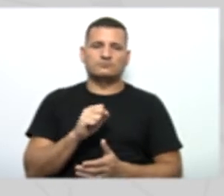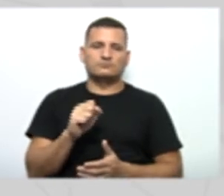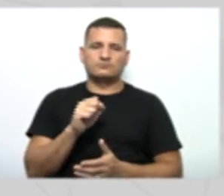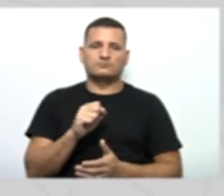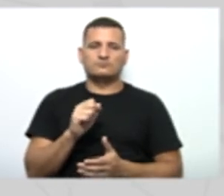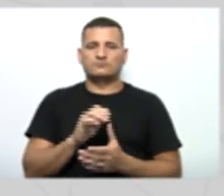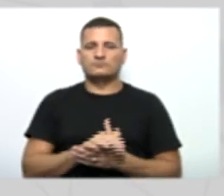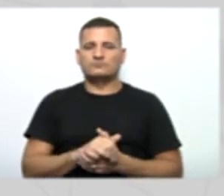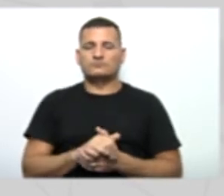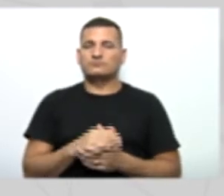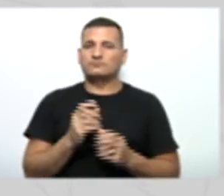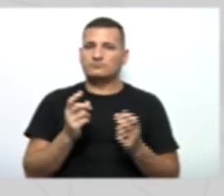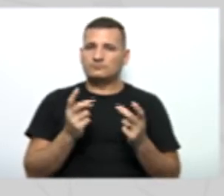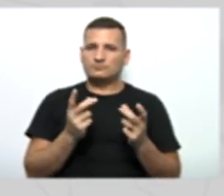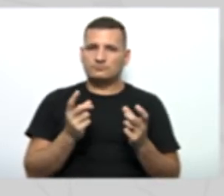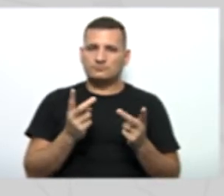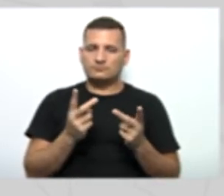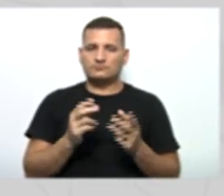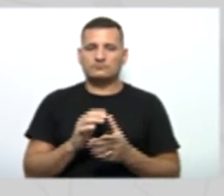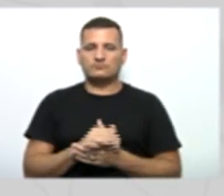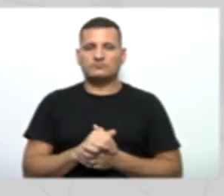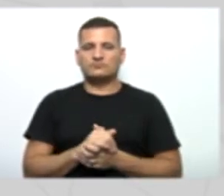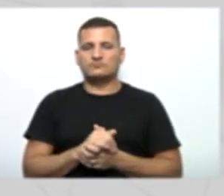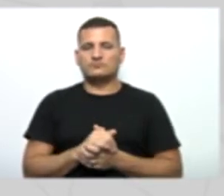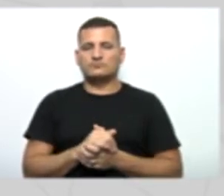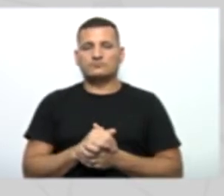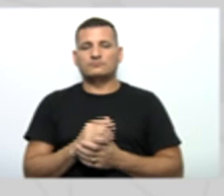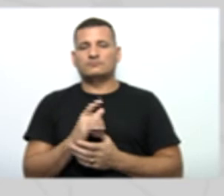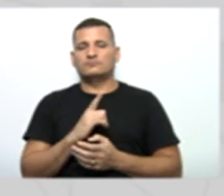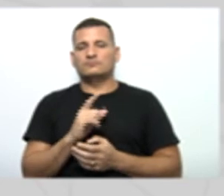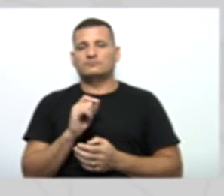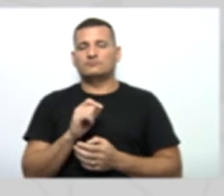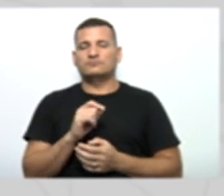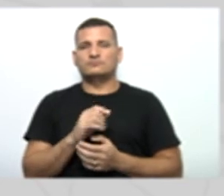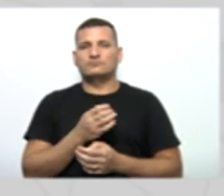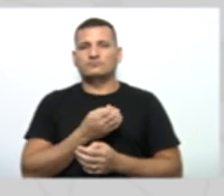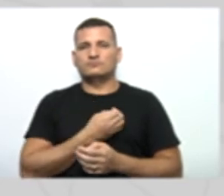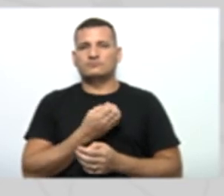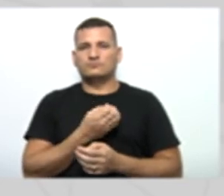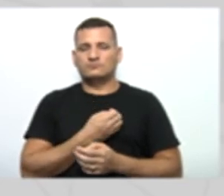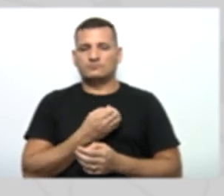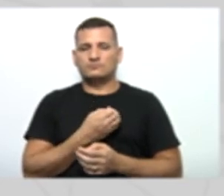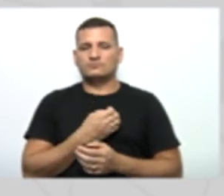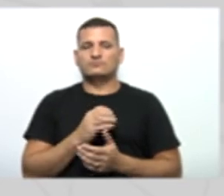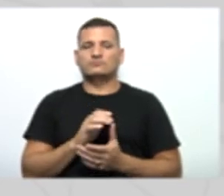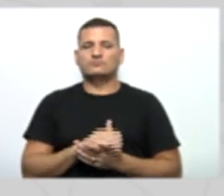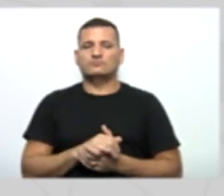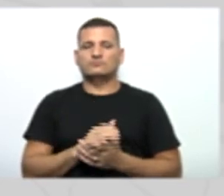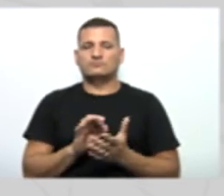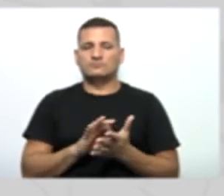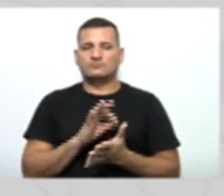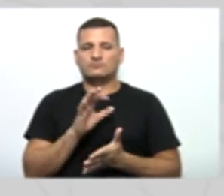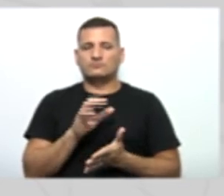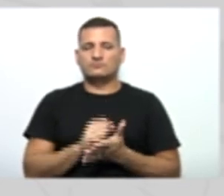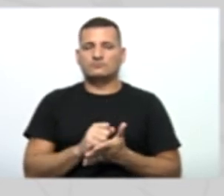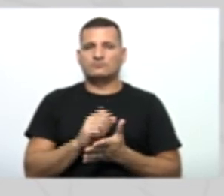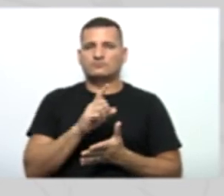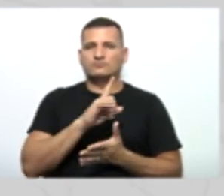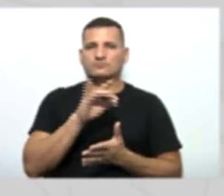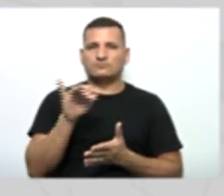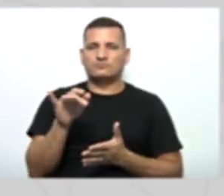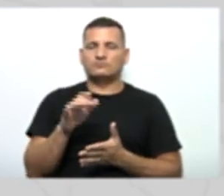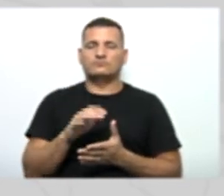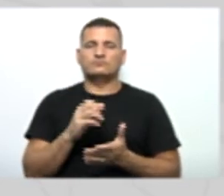Sobre o vendedor, tem-se o nome, número da matrícula e data de